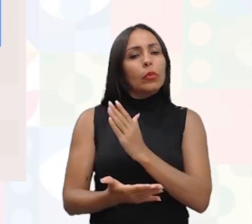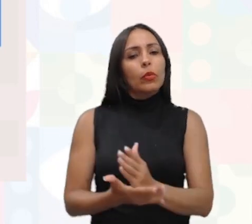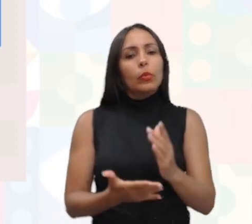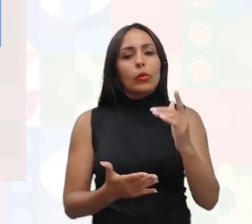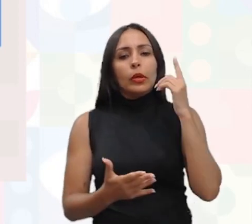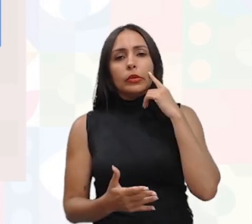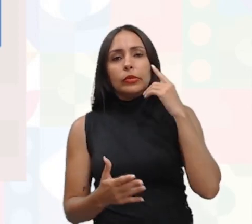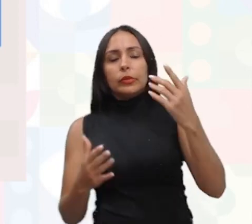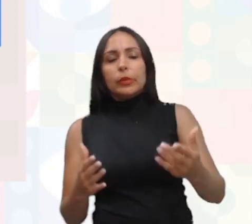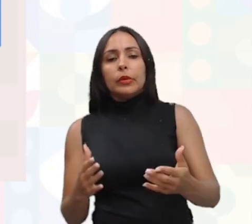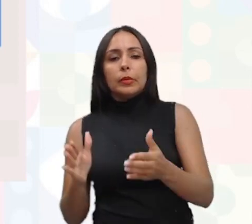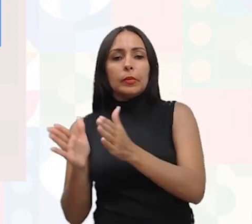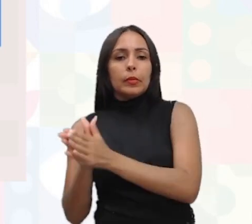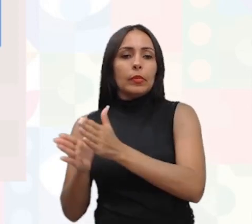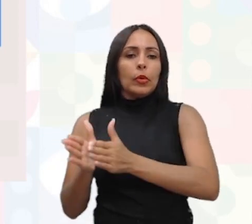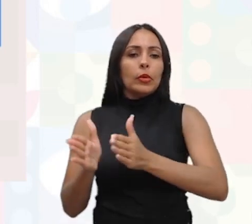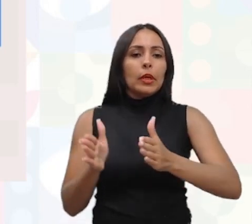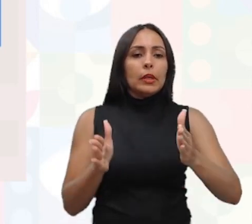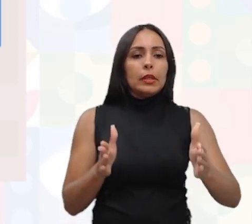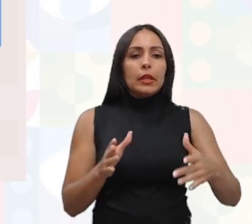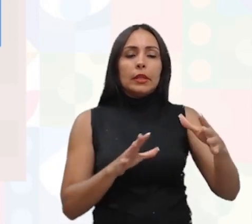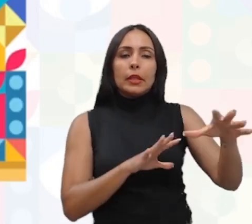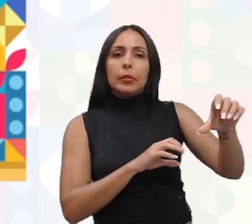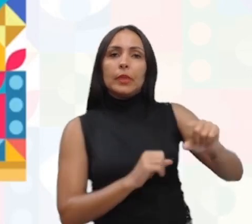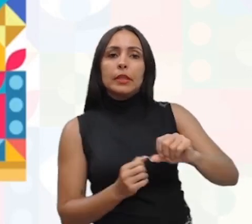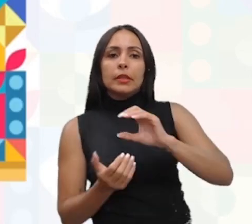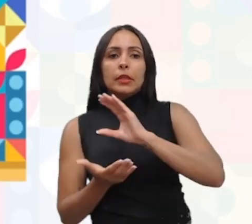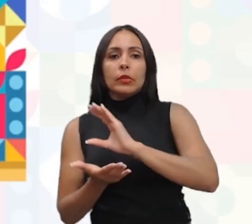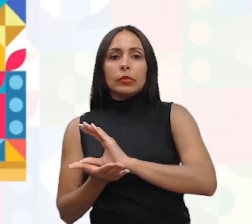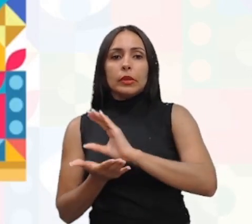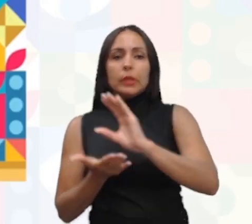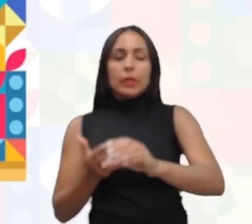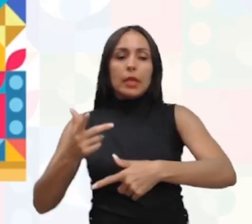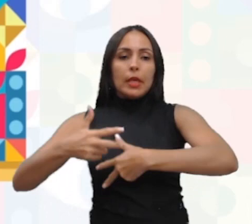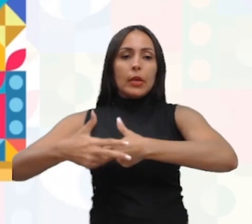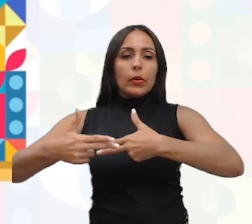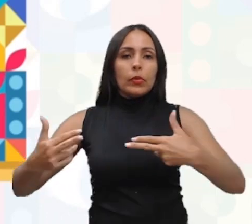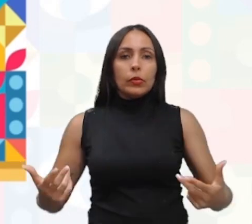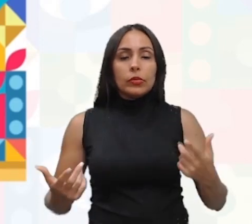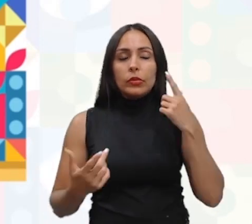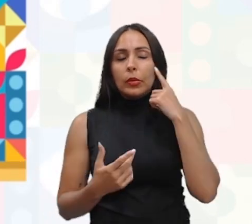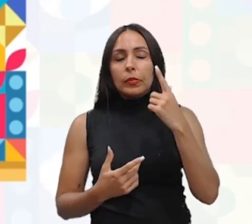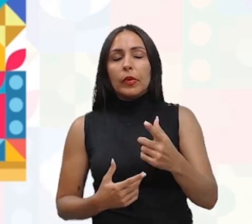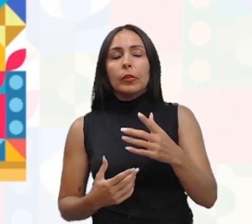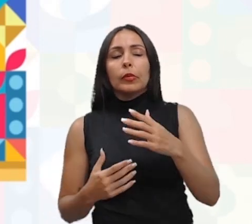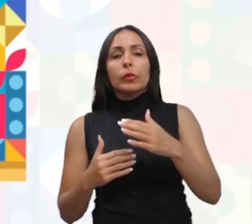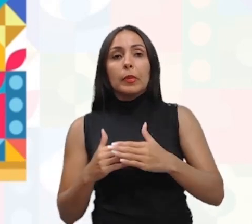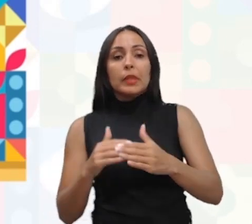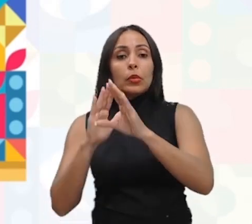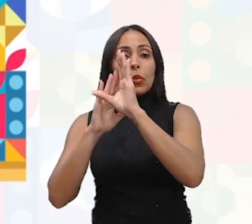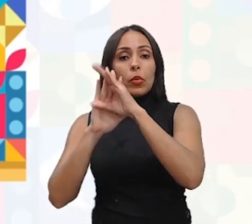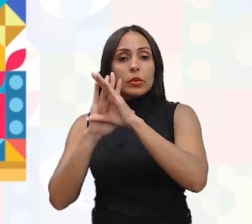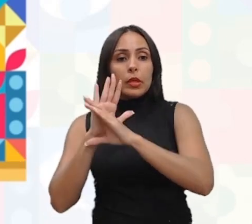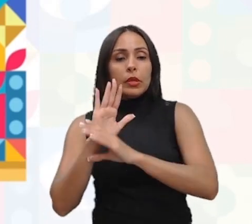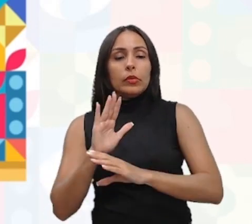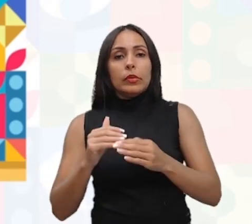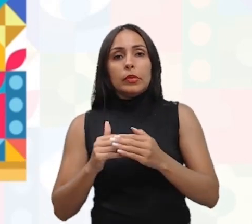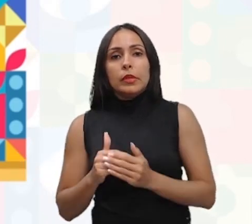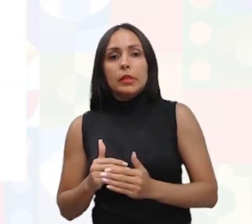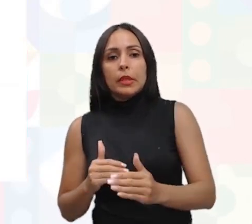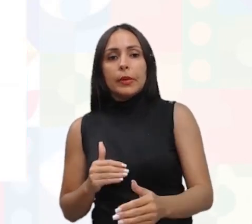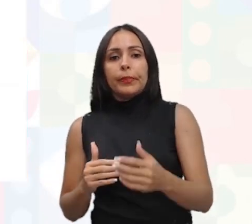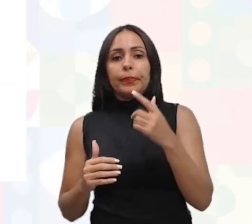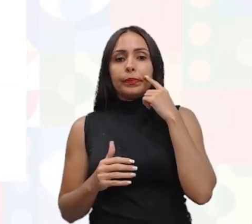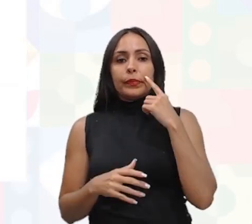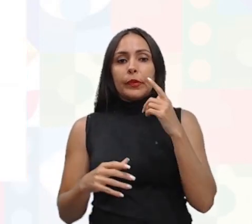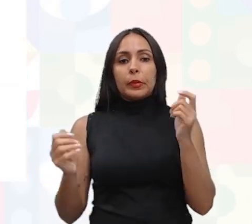modalidades de captação de recursos. Então, vamos ver, a partir desse conceito inicial sobre